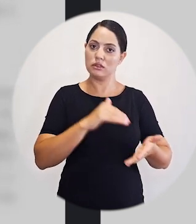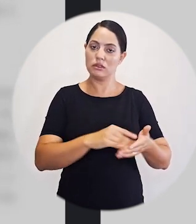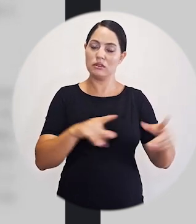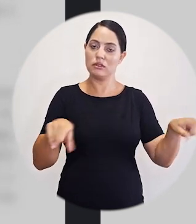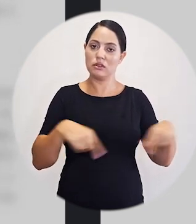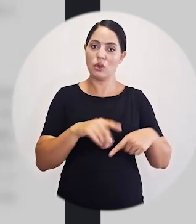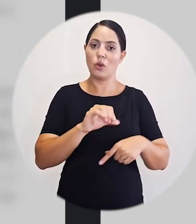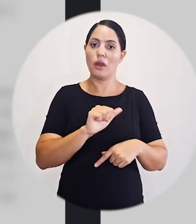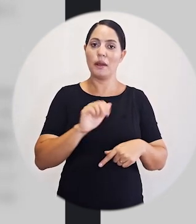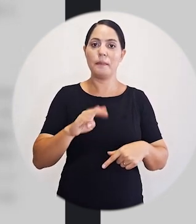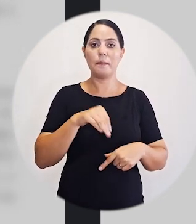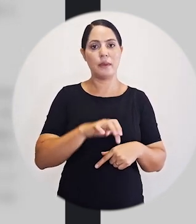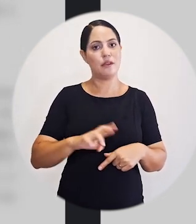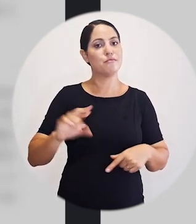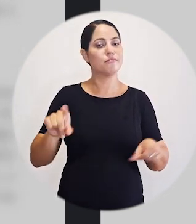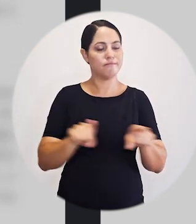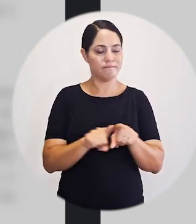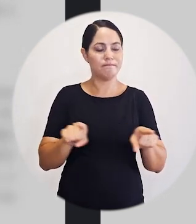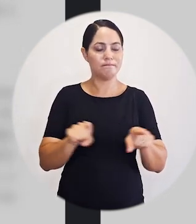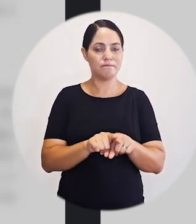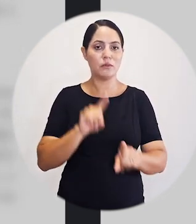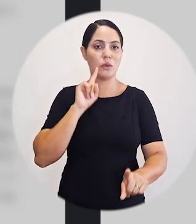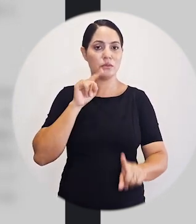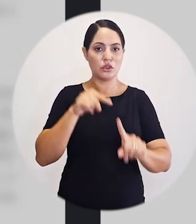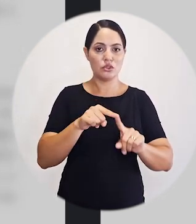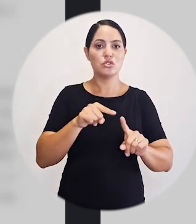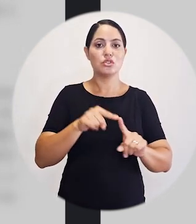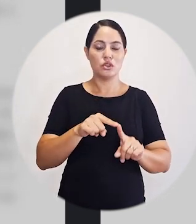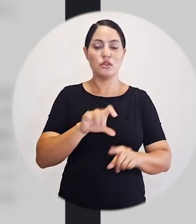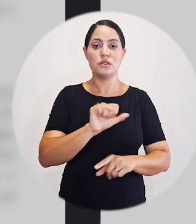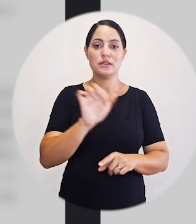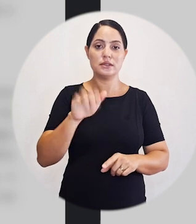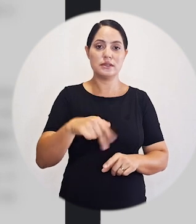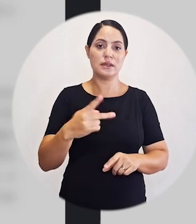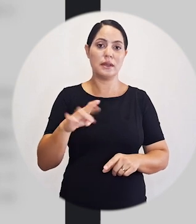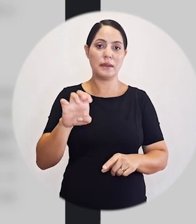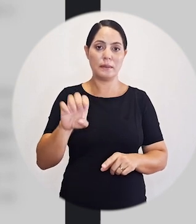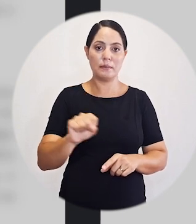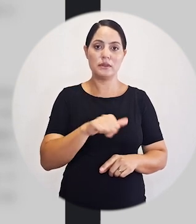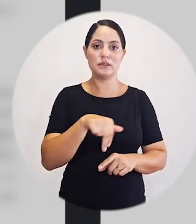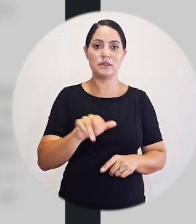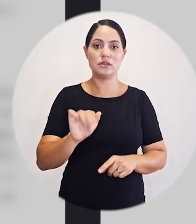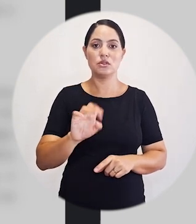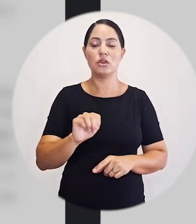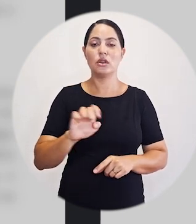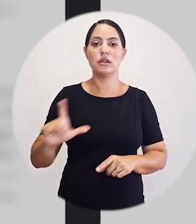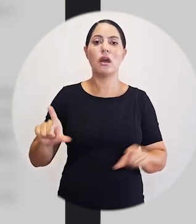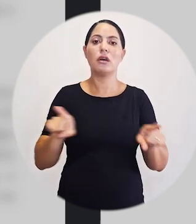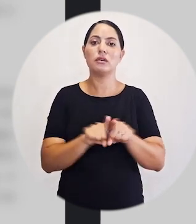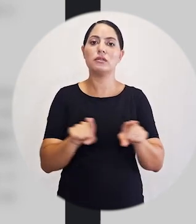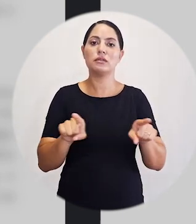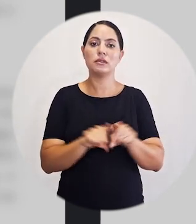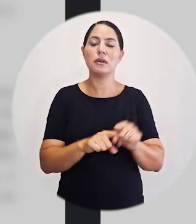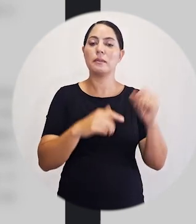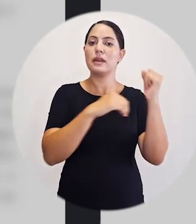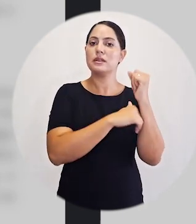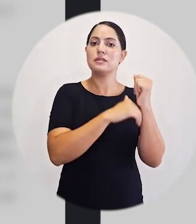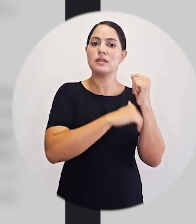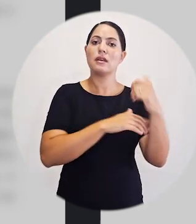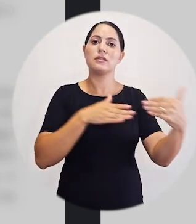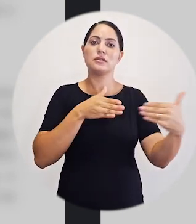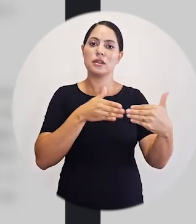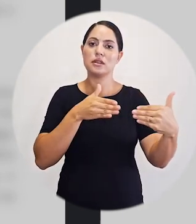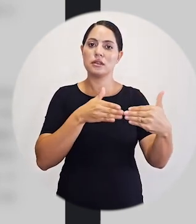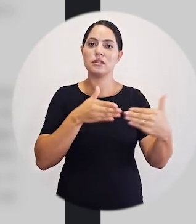principais vitórias alcançadas nos últimos anos incluem a lei contra o abuso de autoridade, que garante a proteção ao sigilo das comunicações